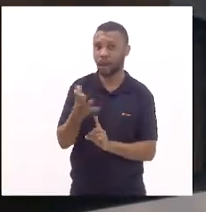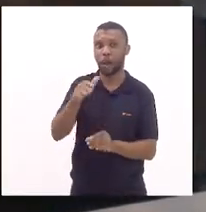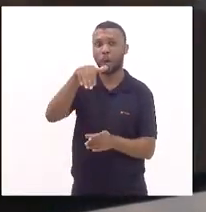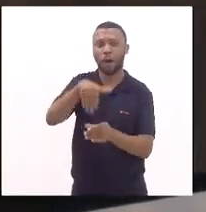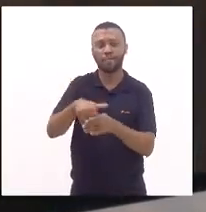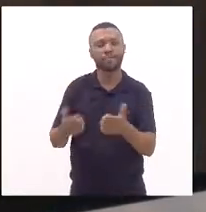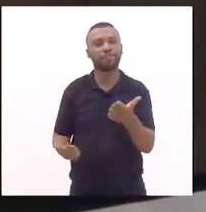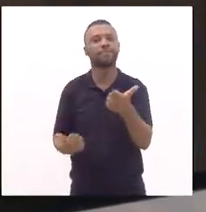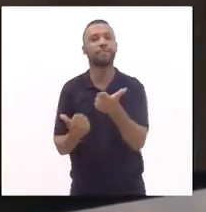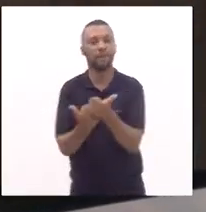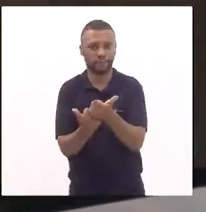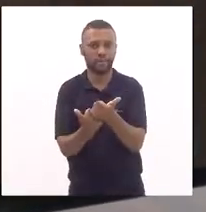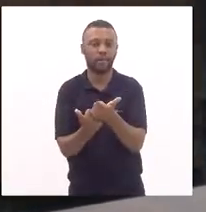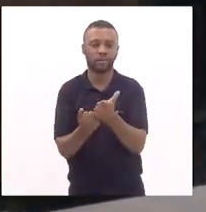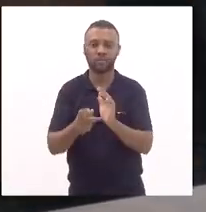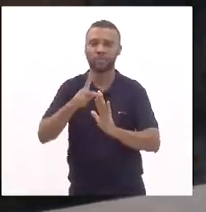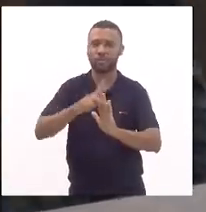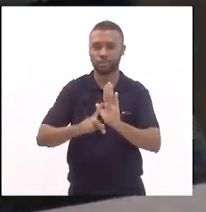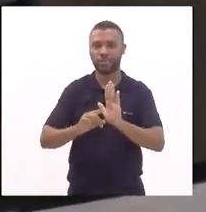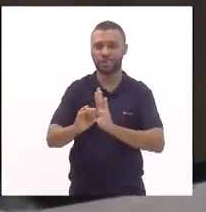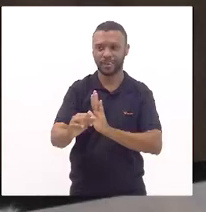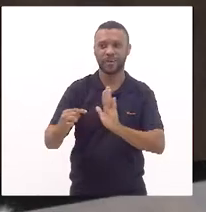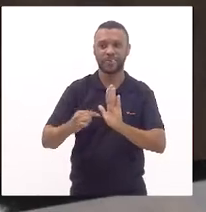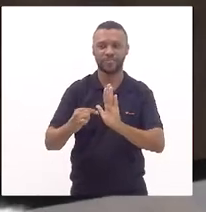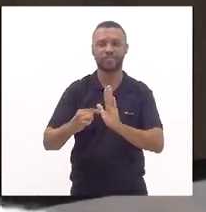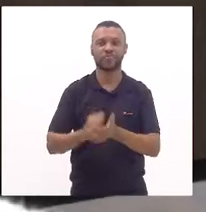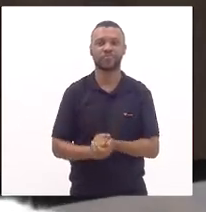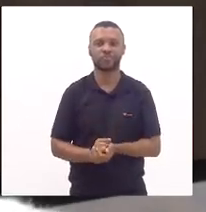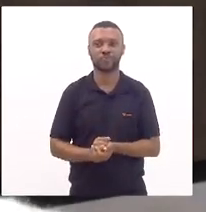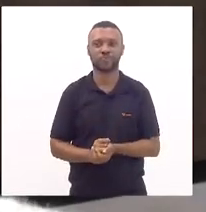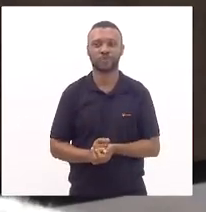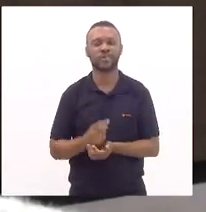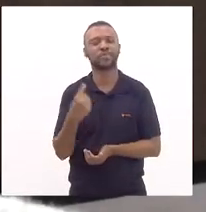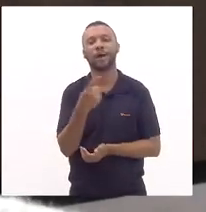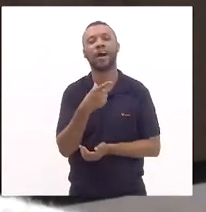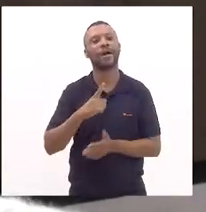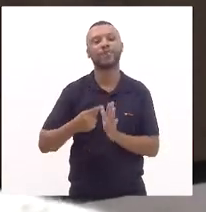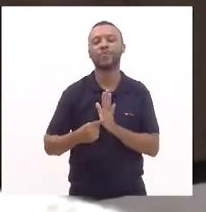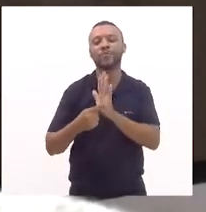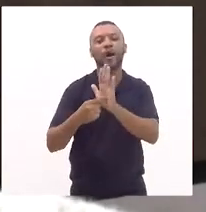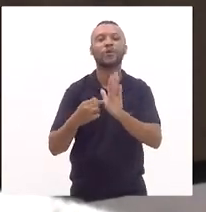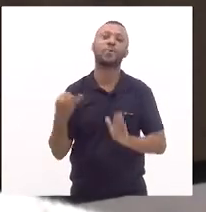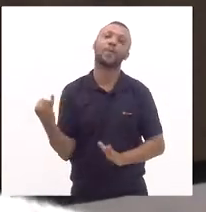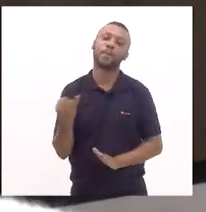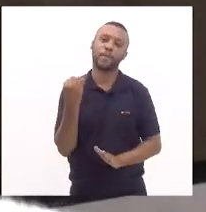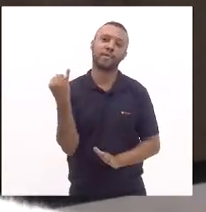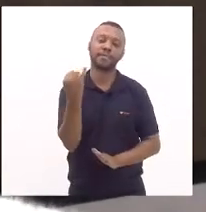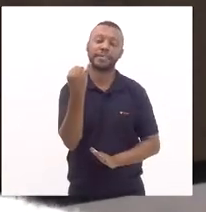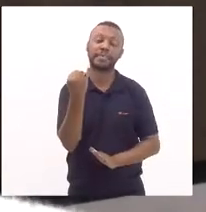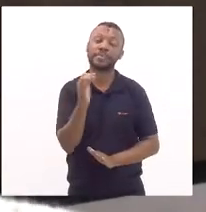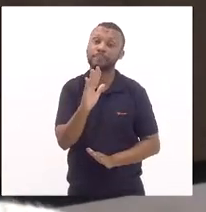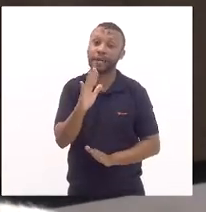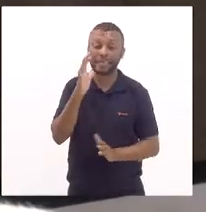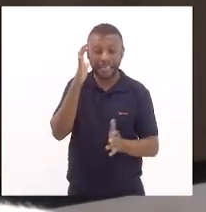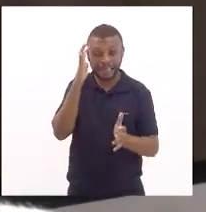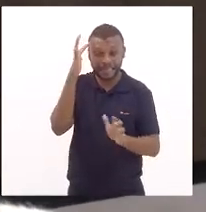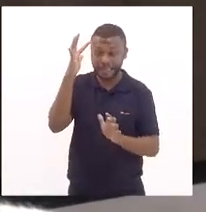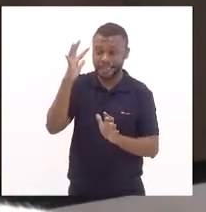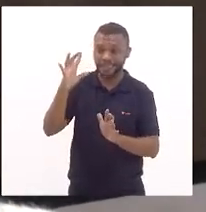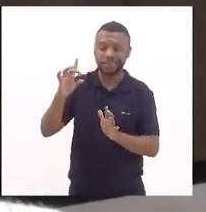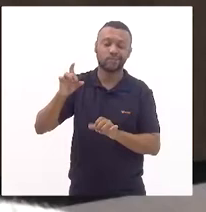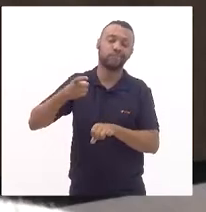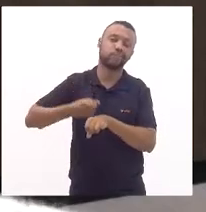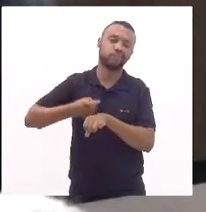o voto favorável a esse projeto, a gente parte de uma importante, mas cruel realidade.